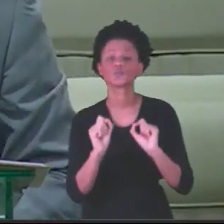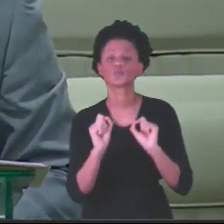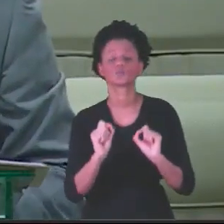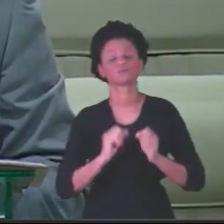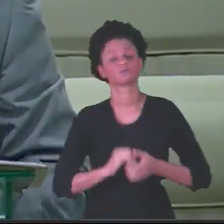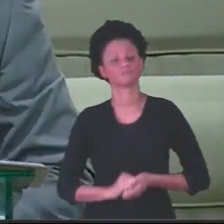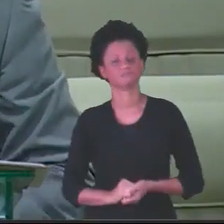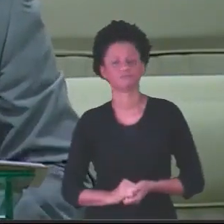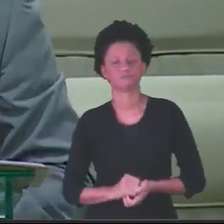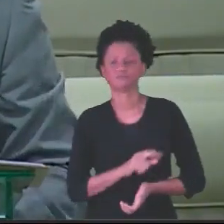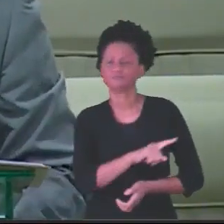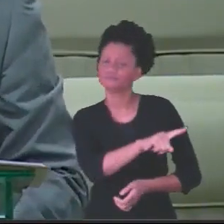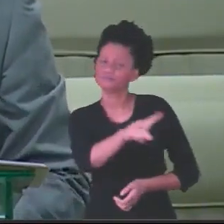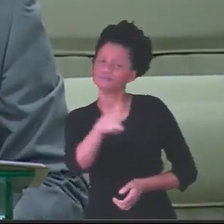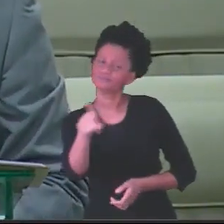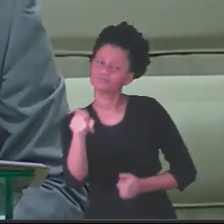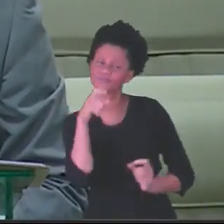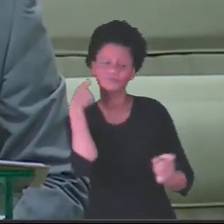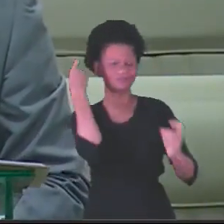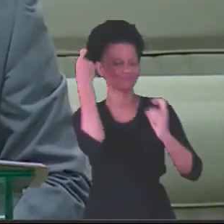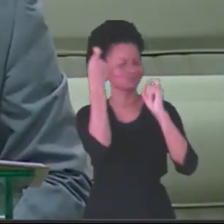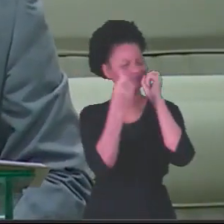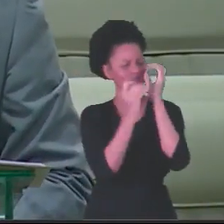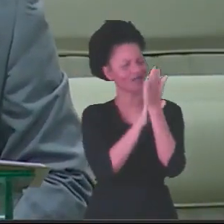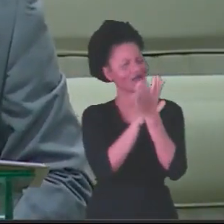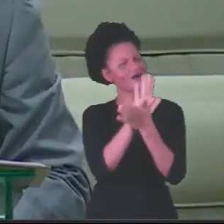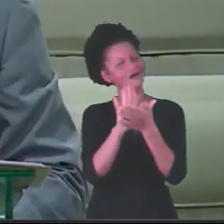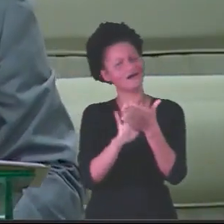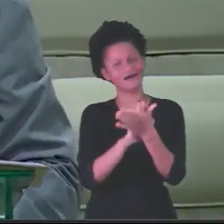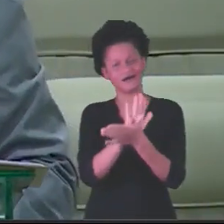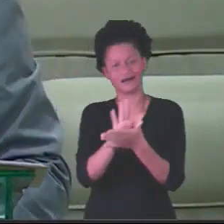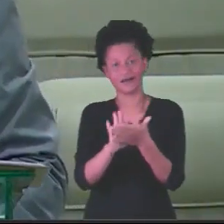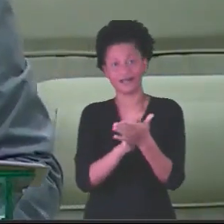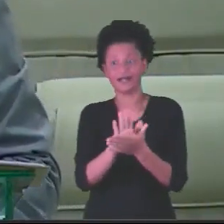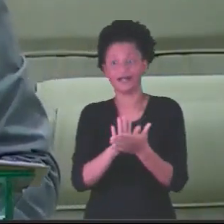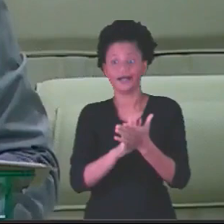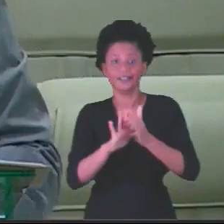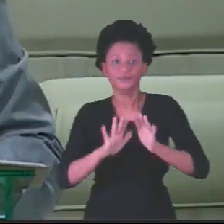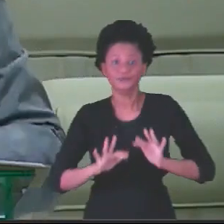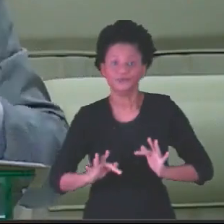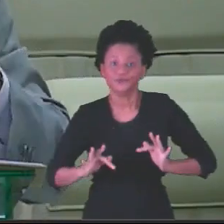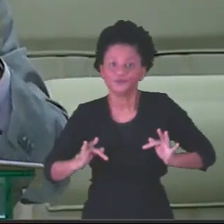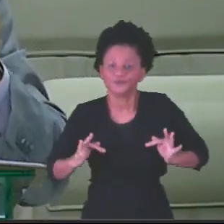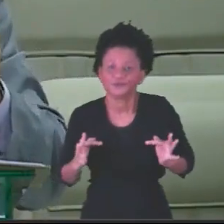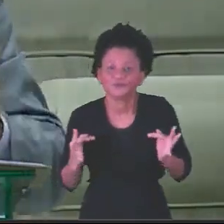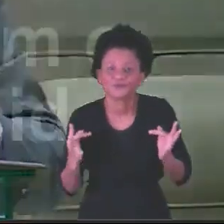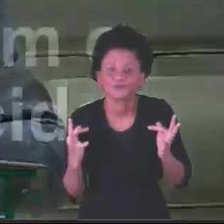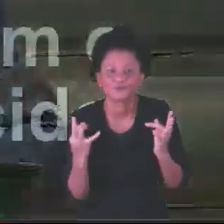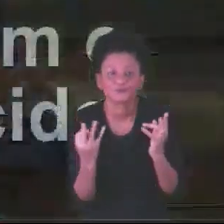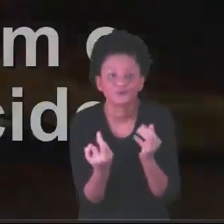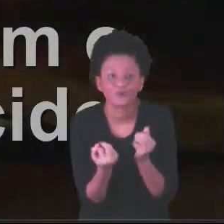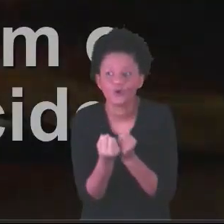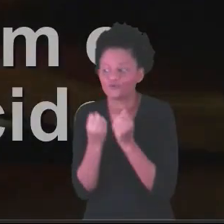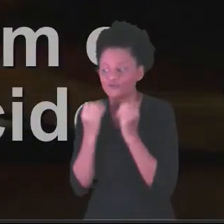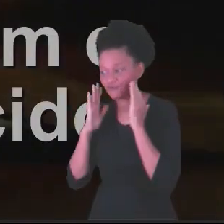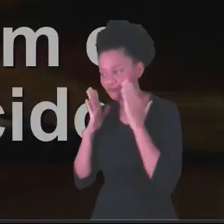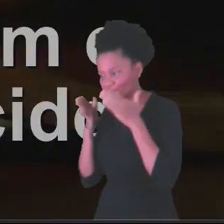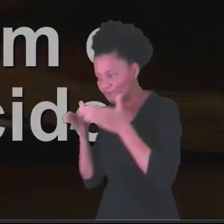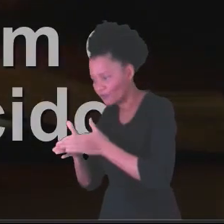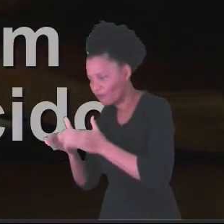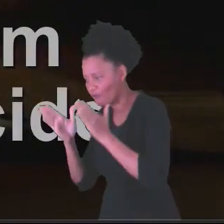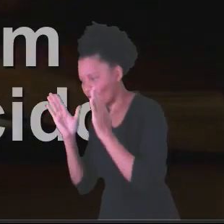não se preocupem com nada mas em todas as orações